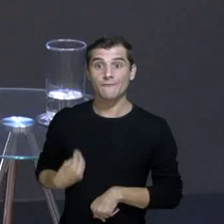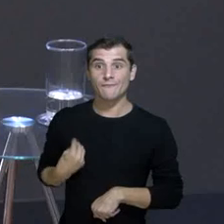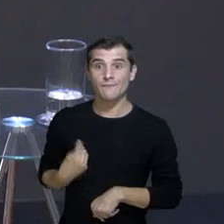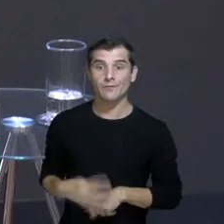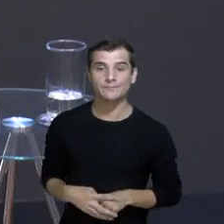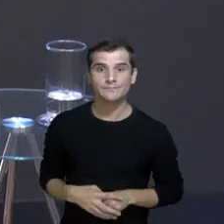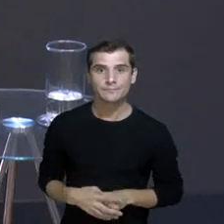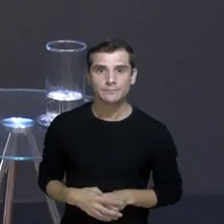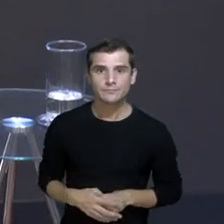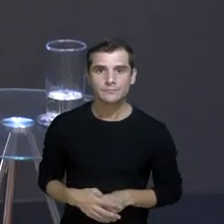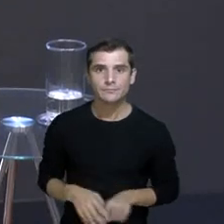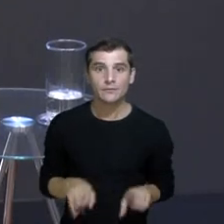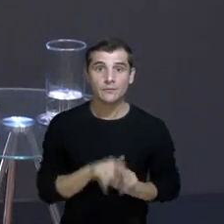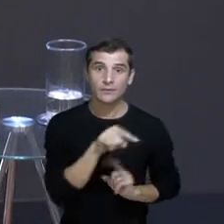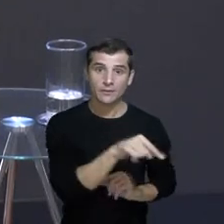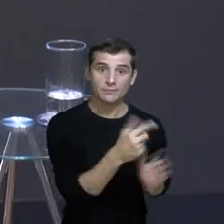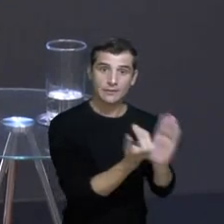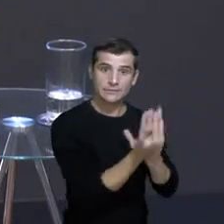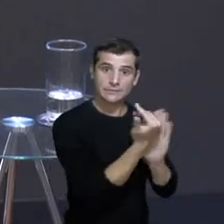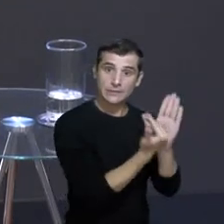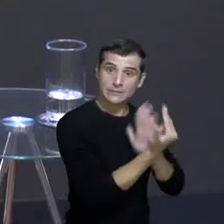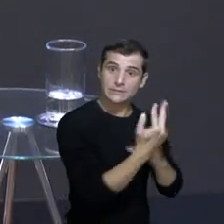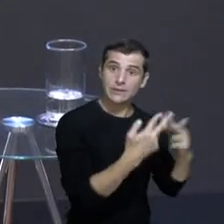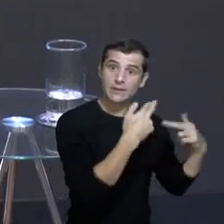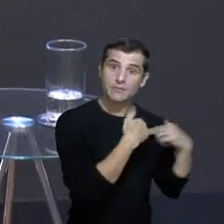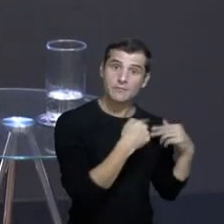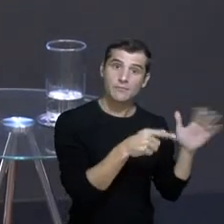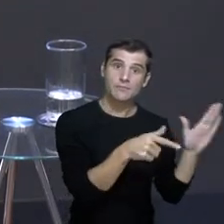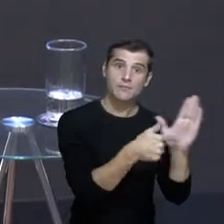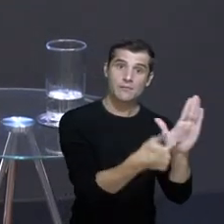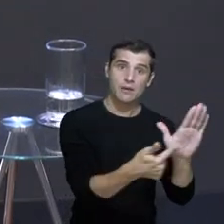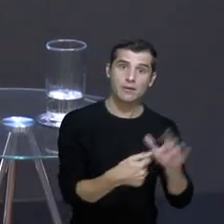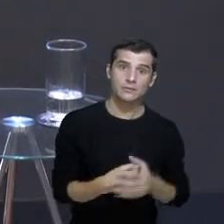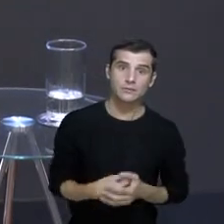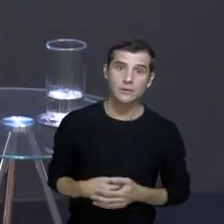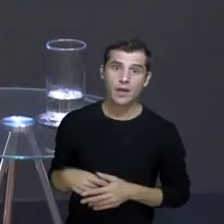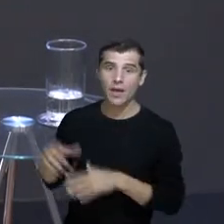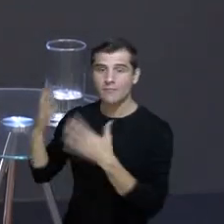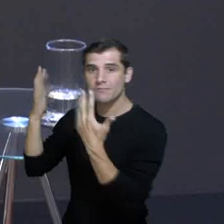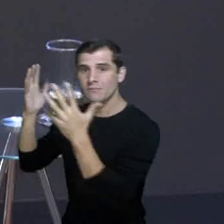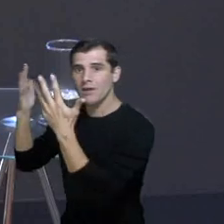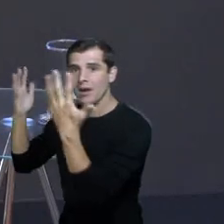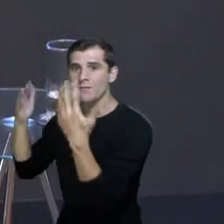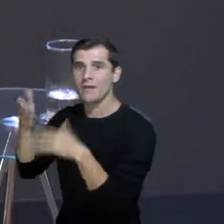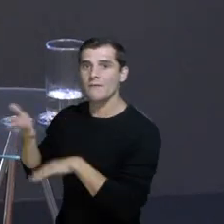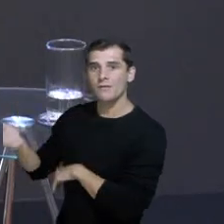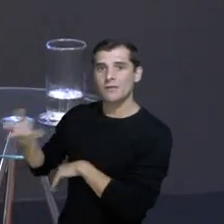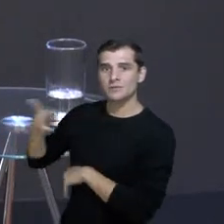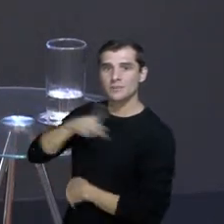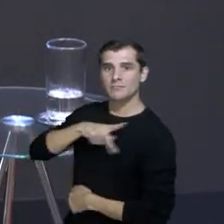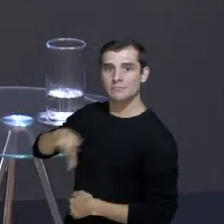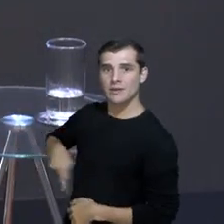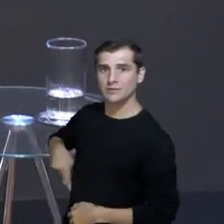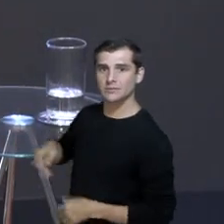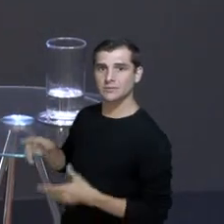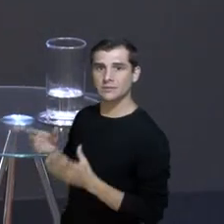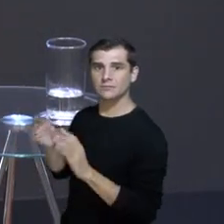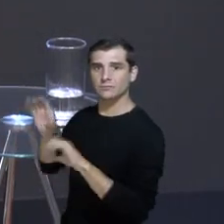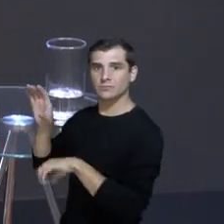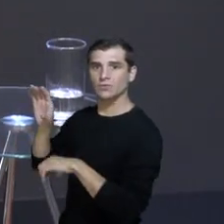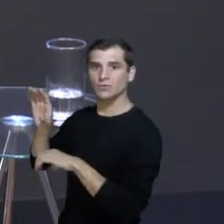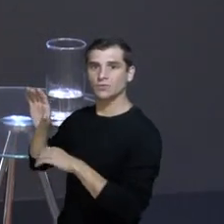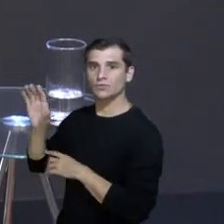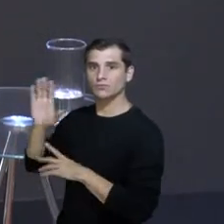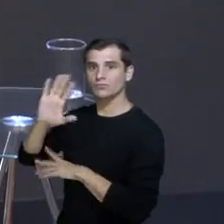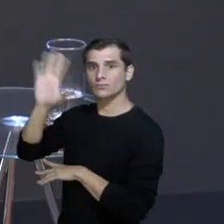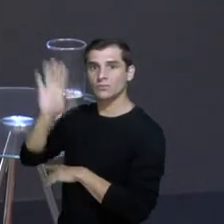Cada desenho que tu faz tem essa responsabilidade todo mundo me dá os parabéns parabéns você é Presidente da Confederação eu falou eu acho